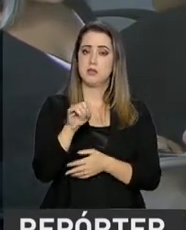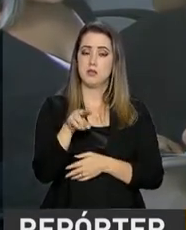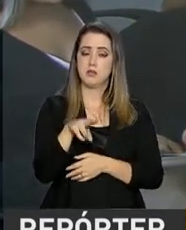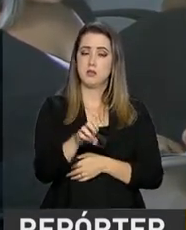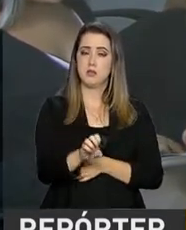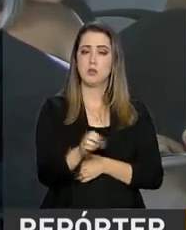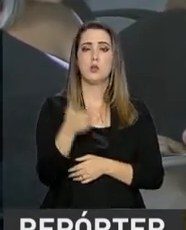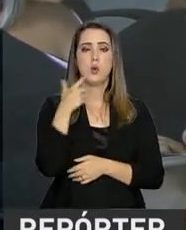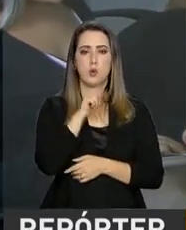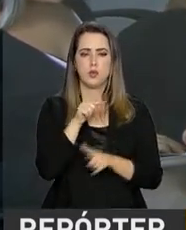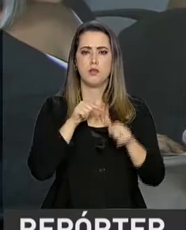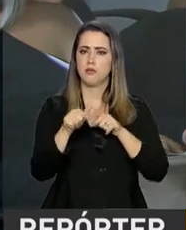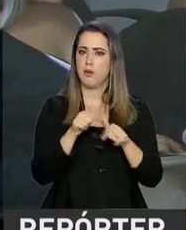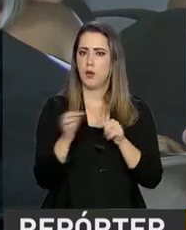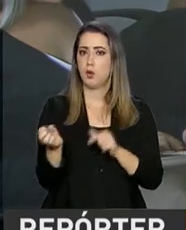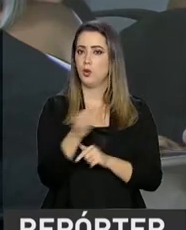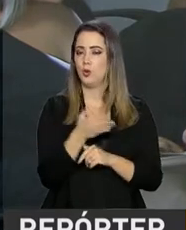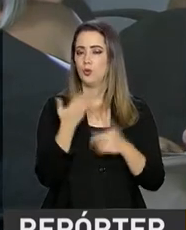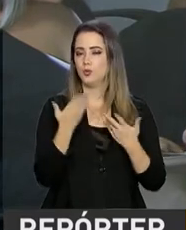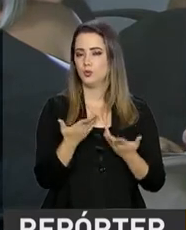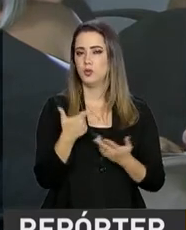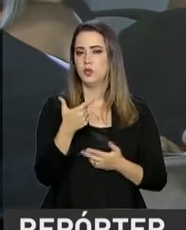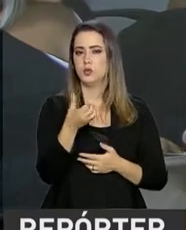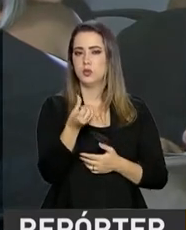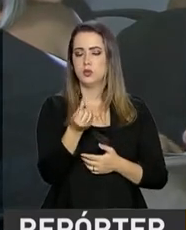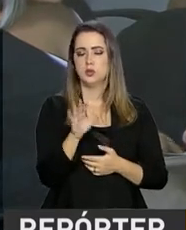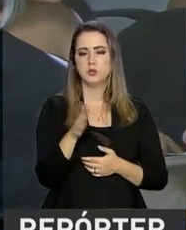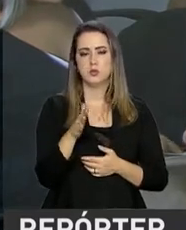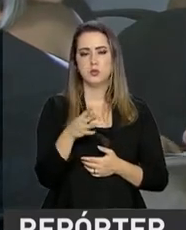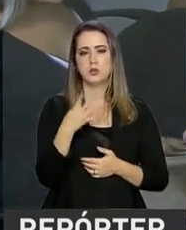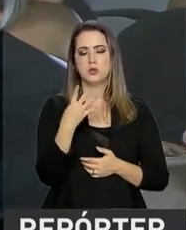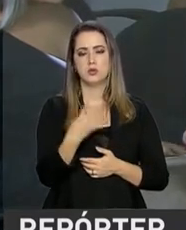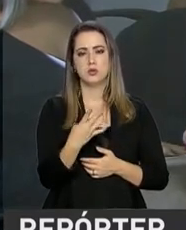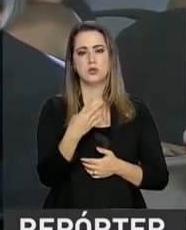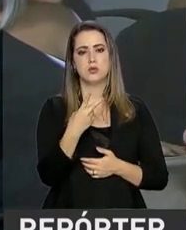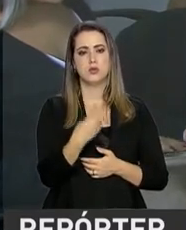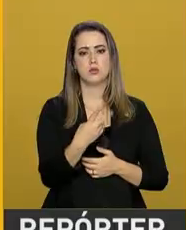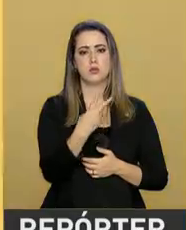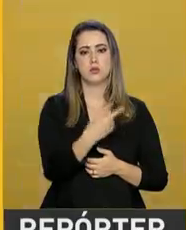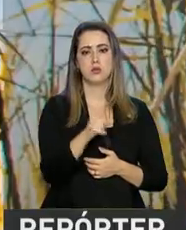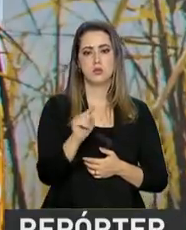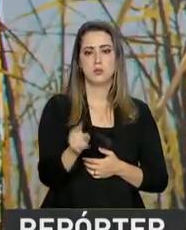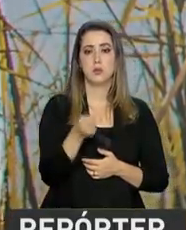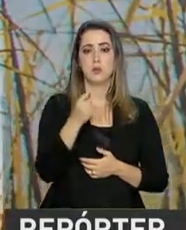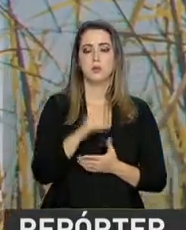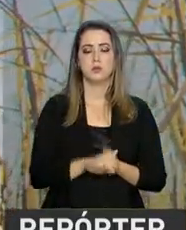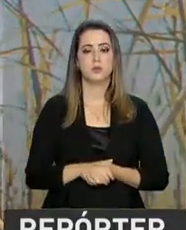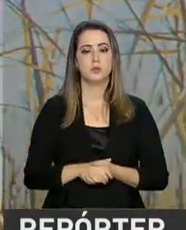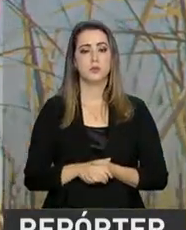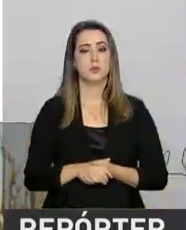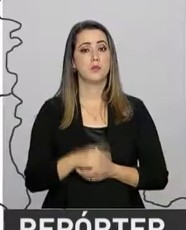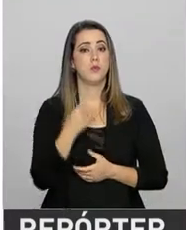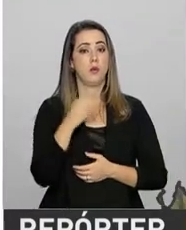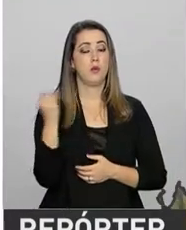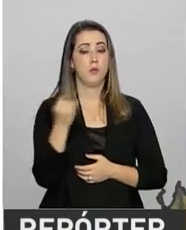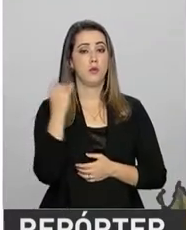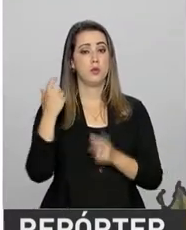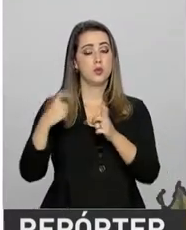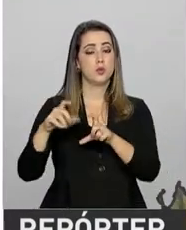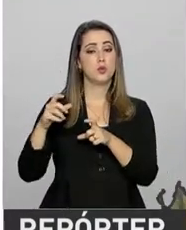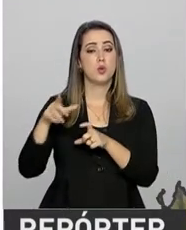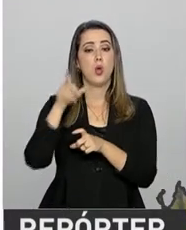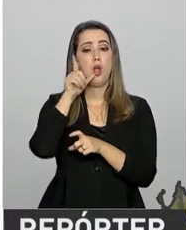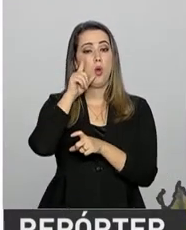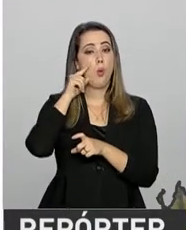emprego, enquanto que em 2016 foram pouco mais de 422 mil. O destaque ficou com o estado de Alagoas,